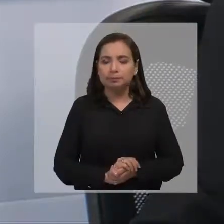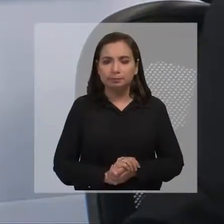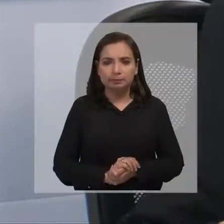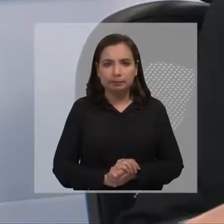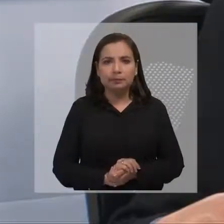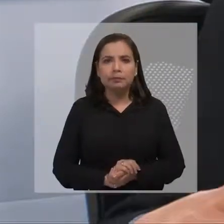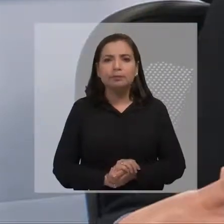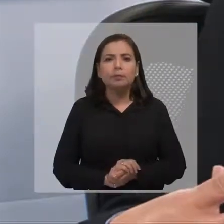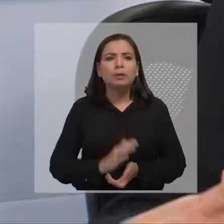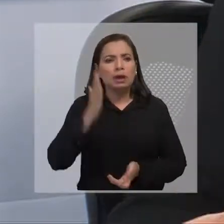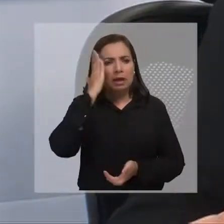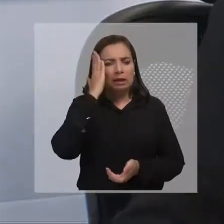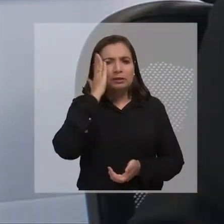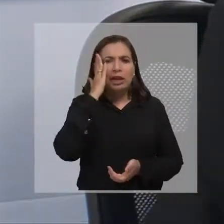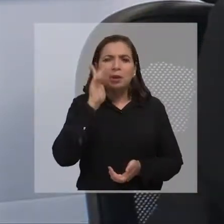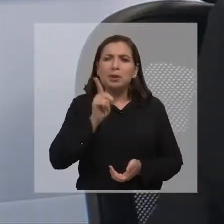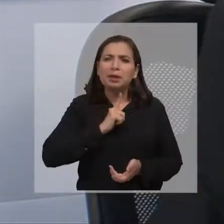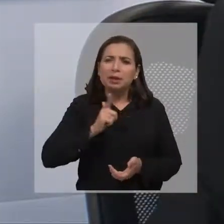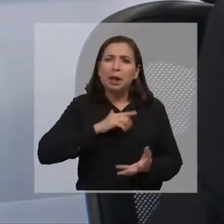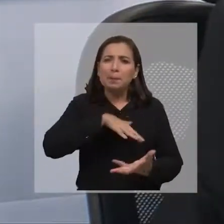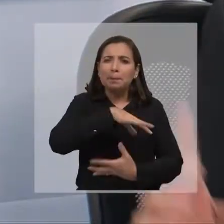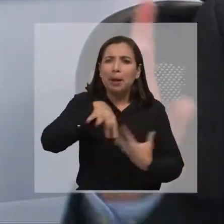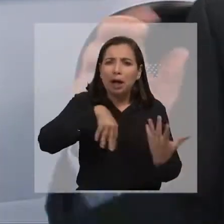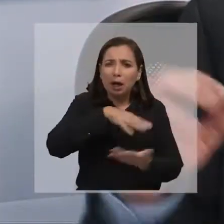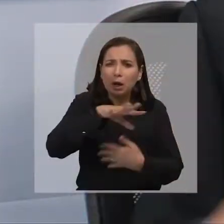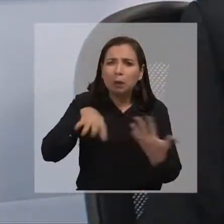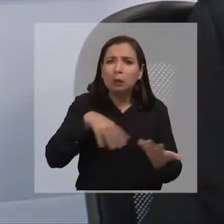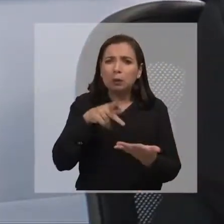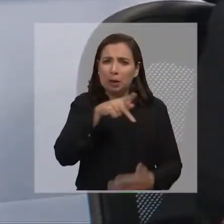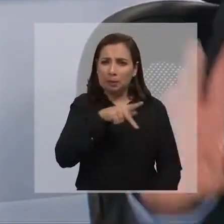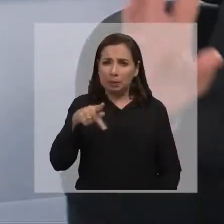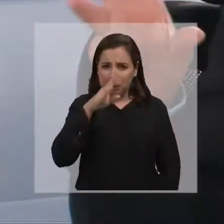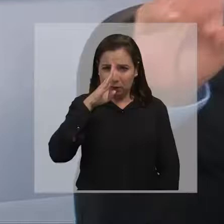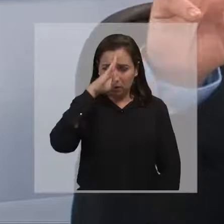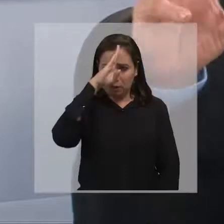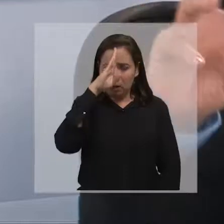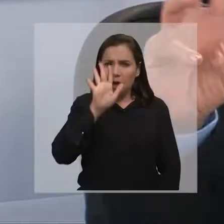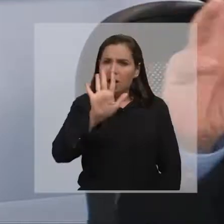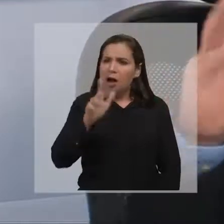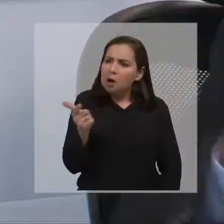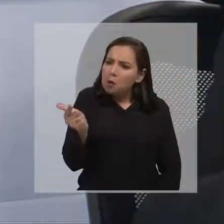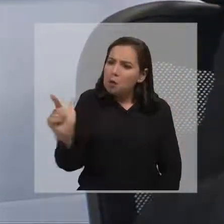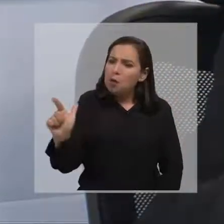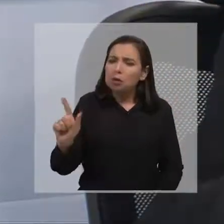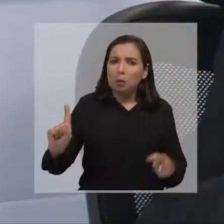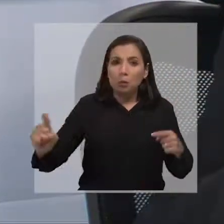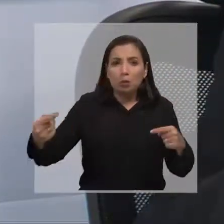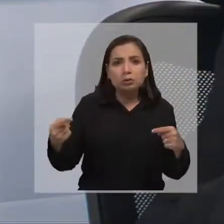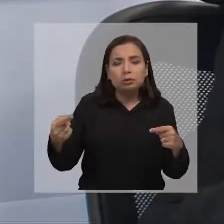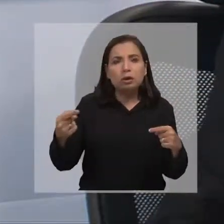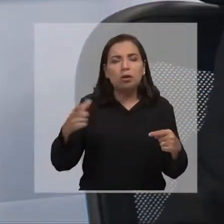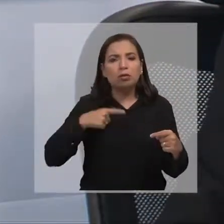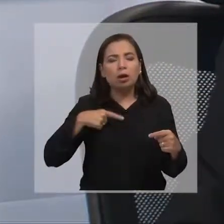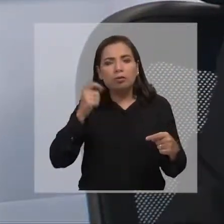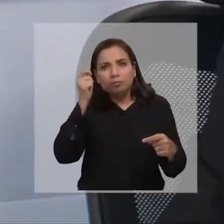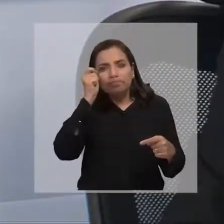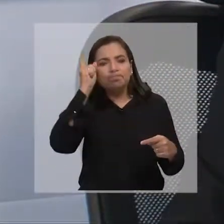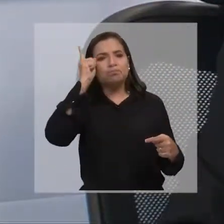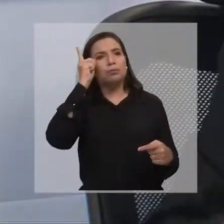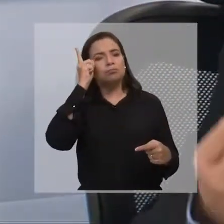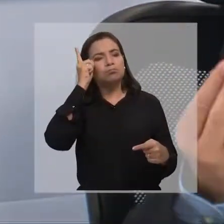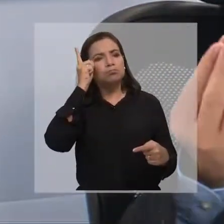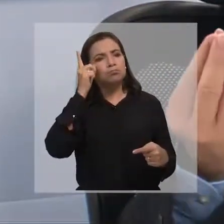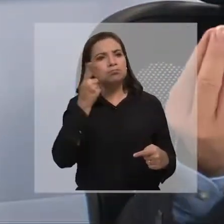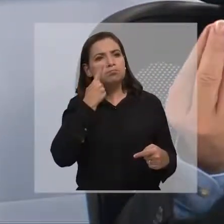essa bagunça no governo Jair Messias Bolsonaro parece que acendeu uma luz amarela nas oposições. Uhum. Parece-me que